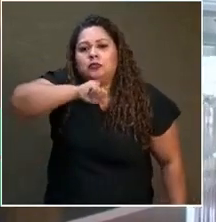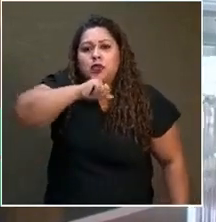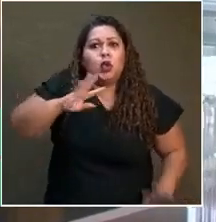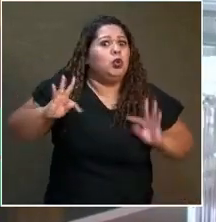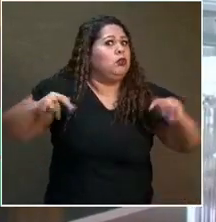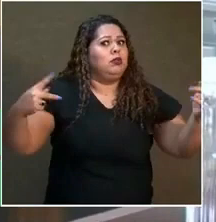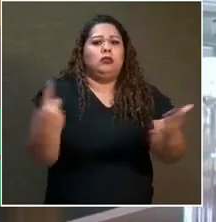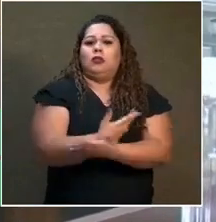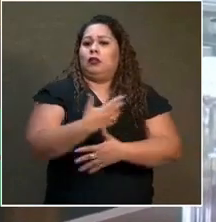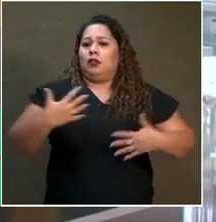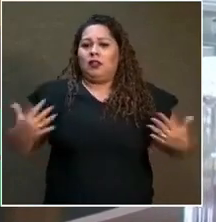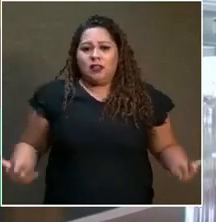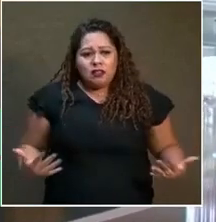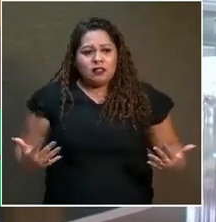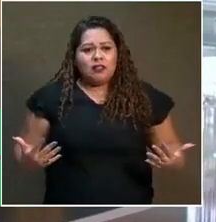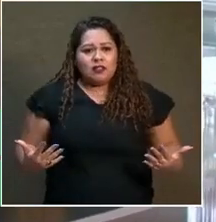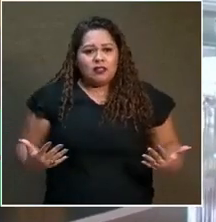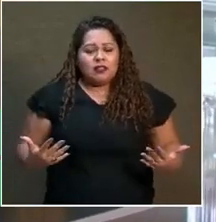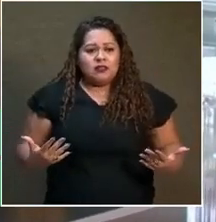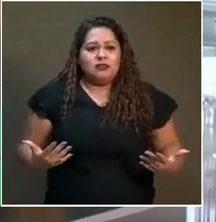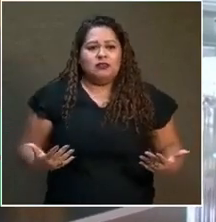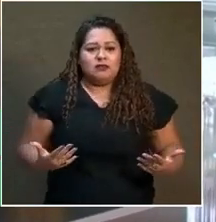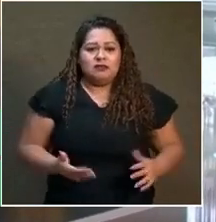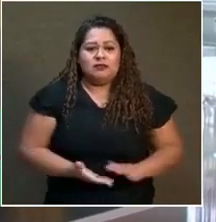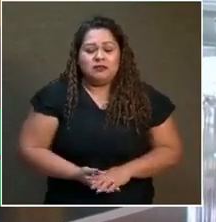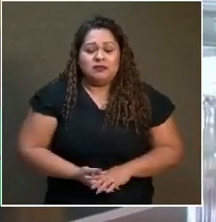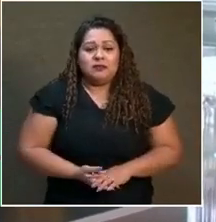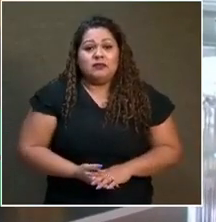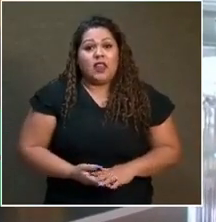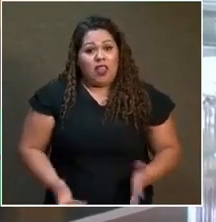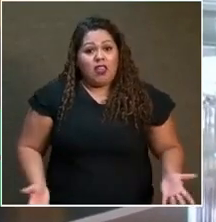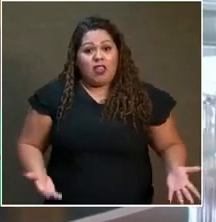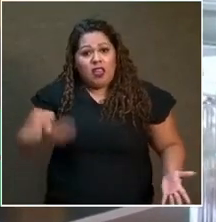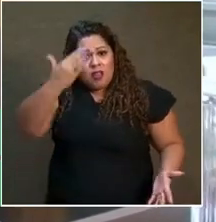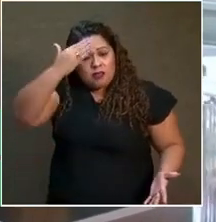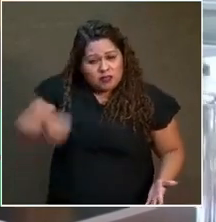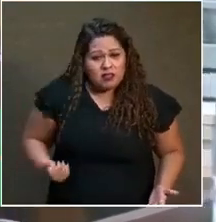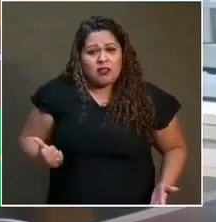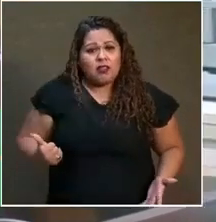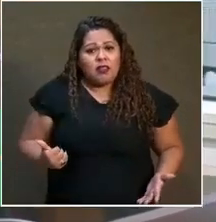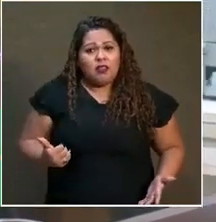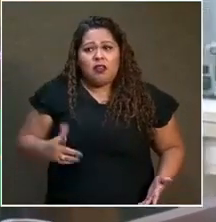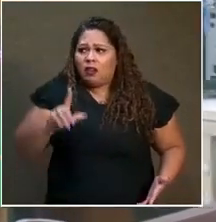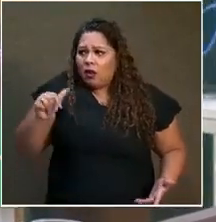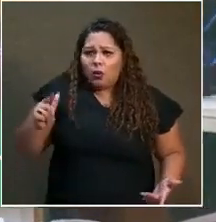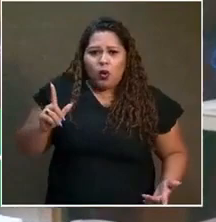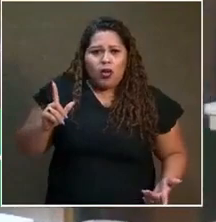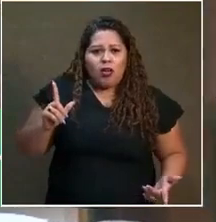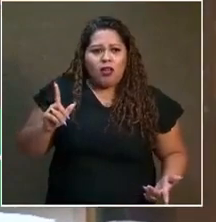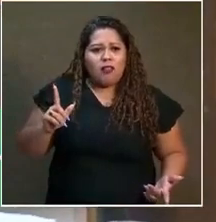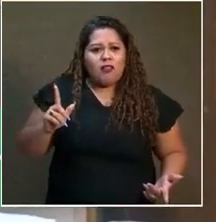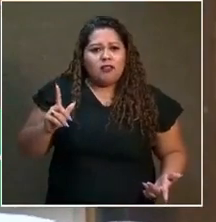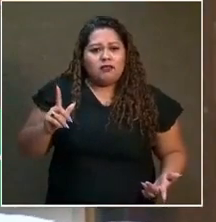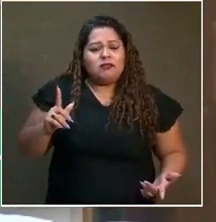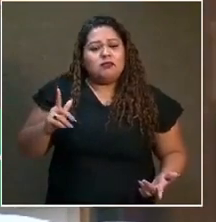não é motivo, eu sei que não é motivo. Eu sei que não é motivo. A Graciele,